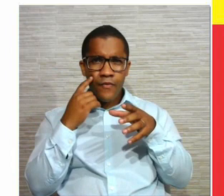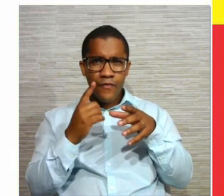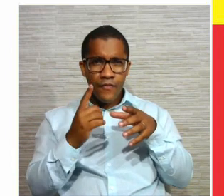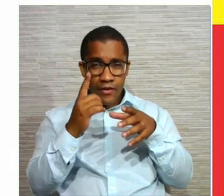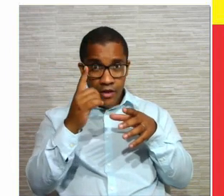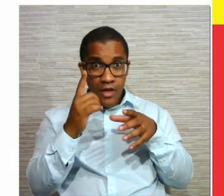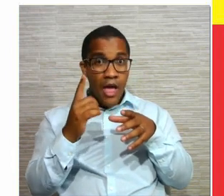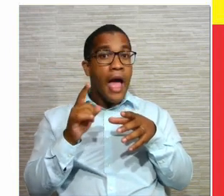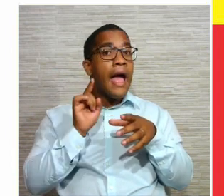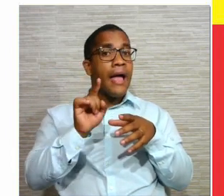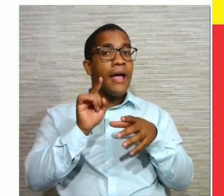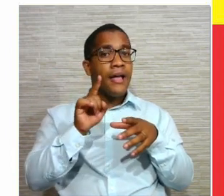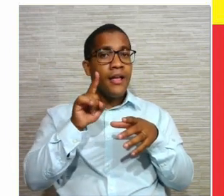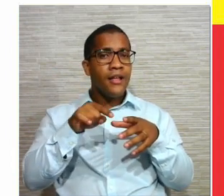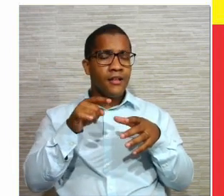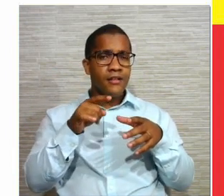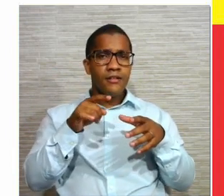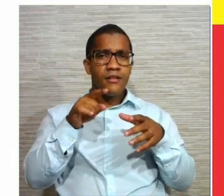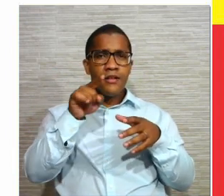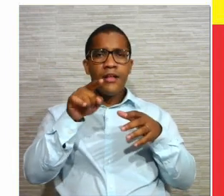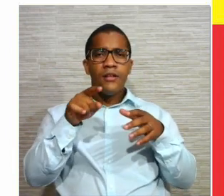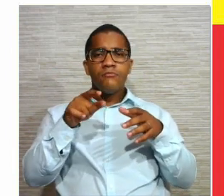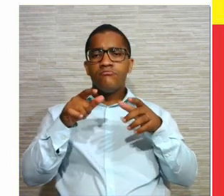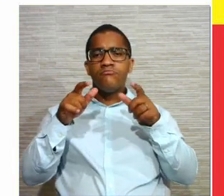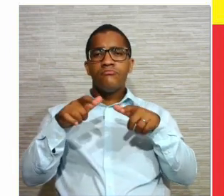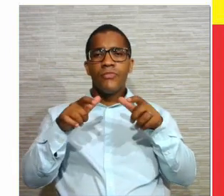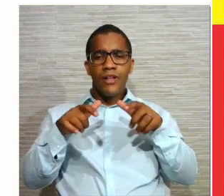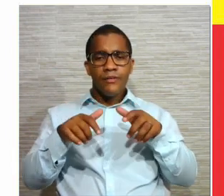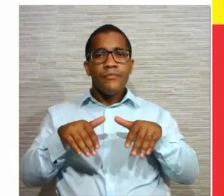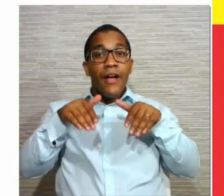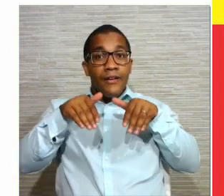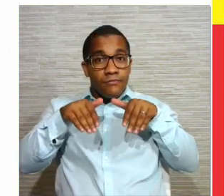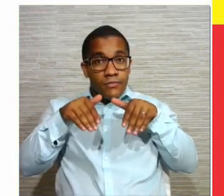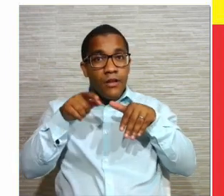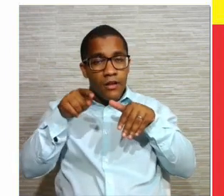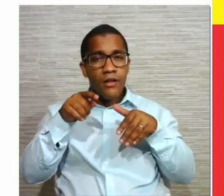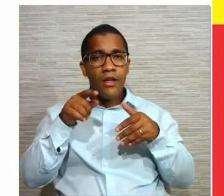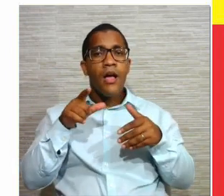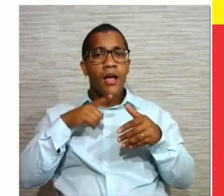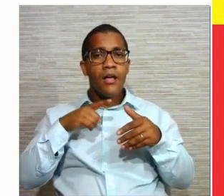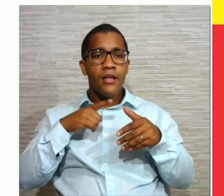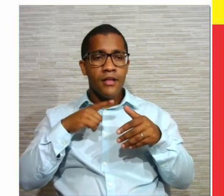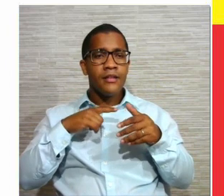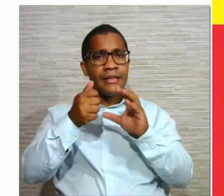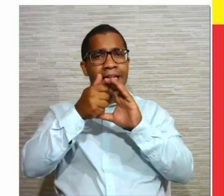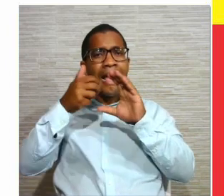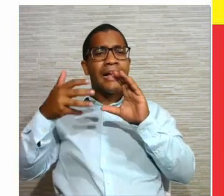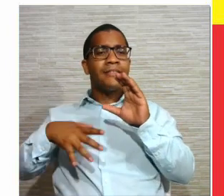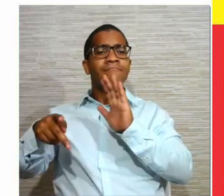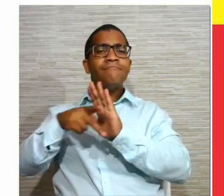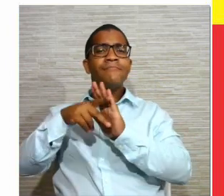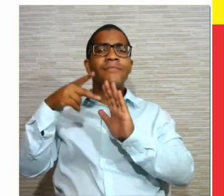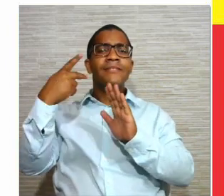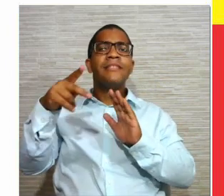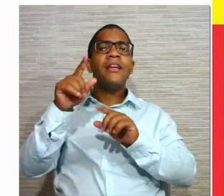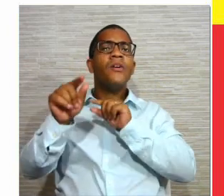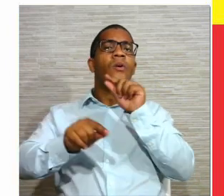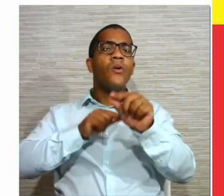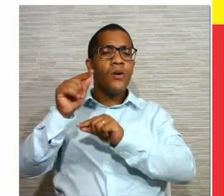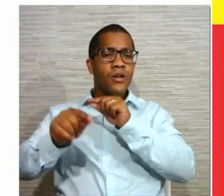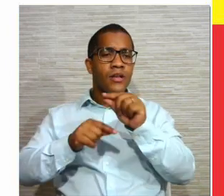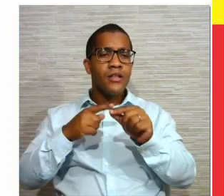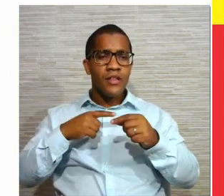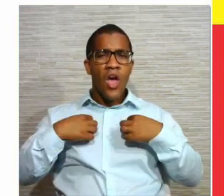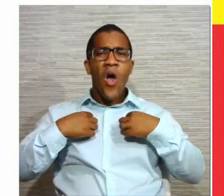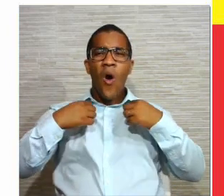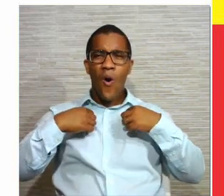né? Que eles tinham até uma vestimenta característica, né? O vocalista ele se vestia meio com